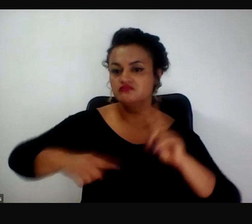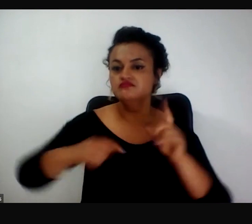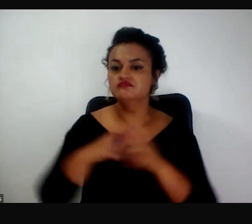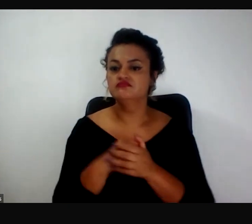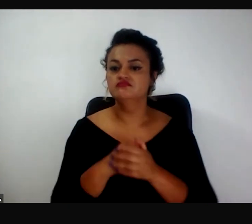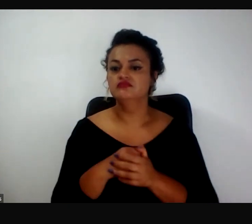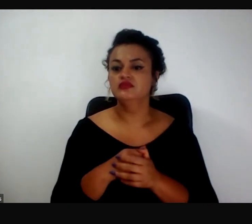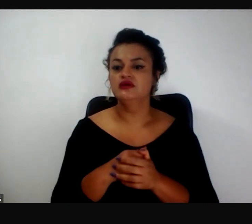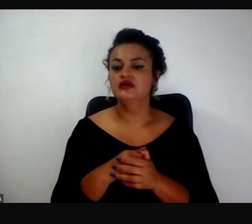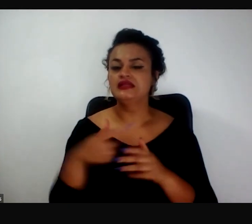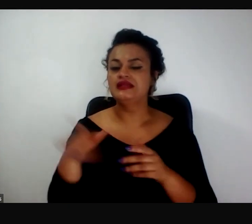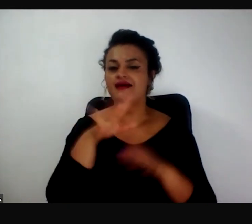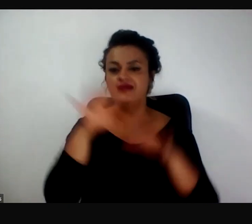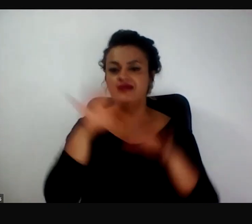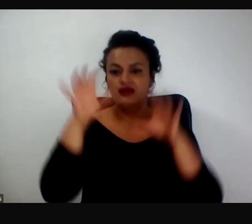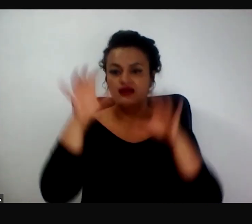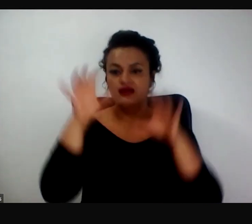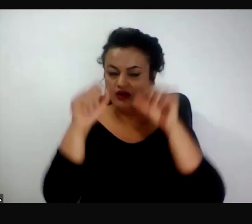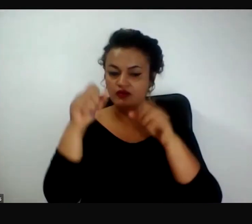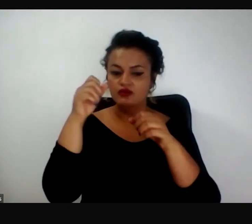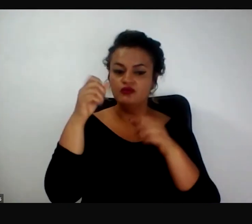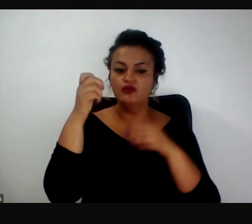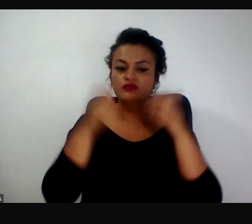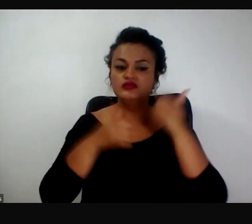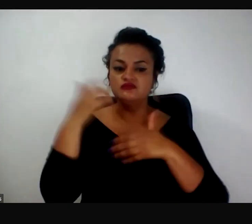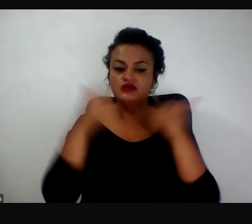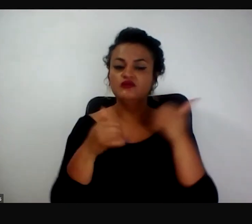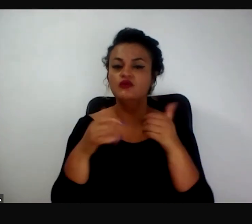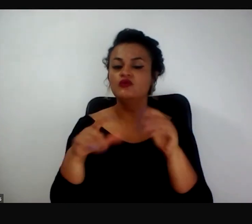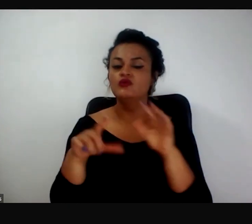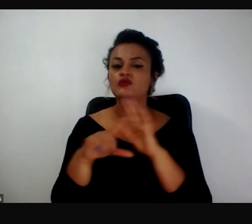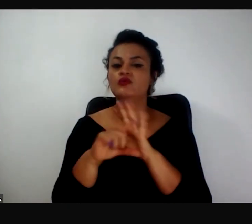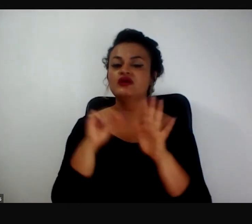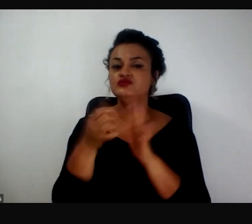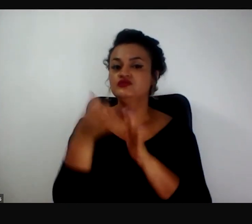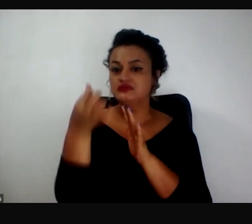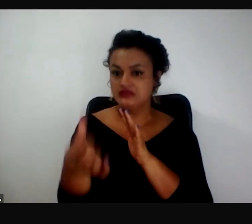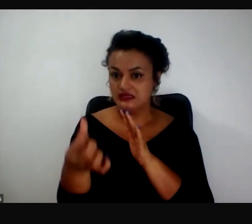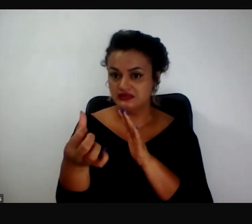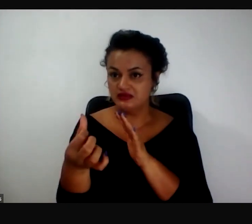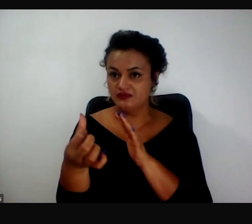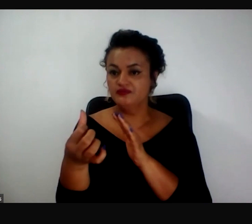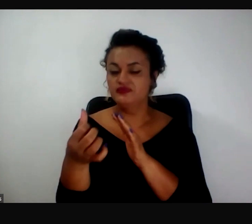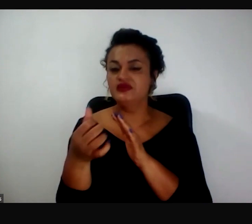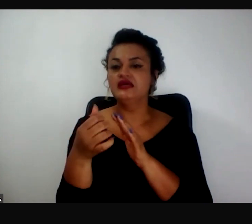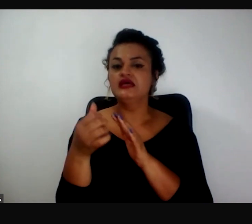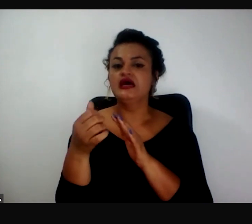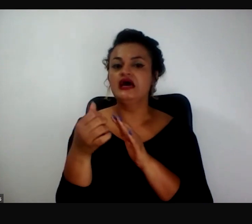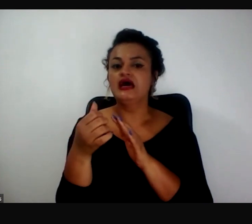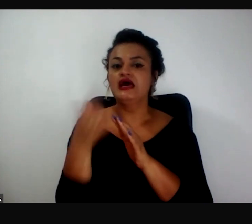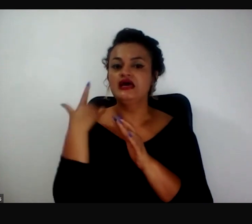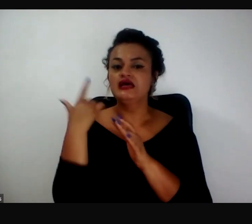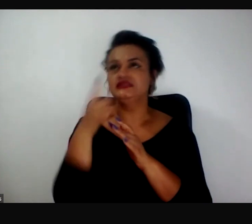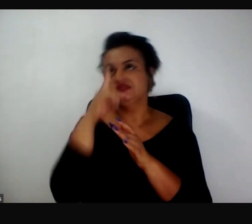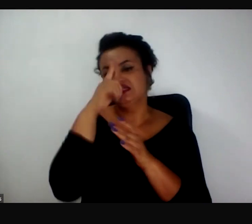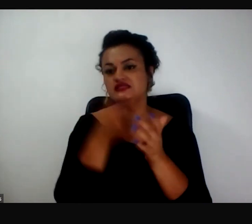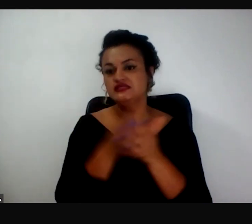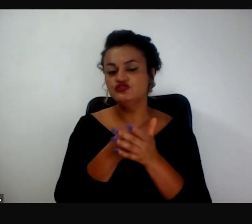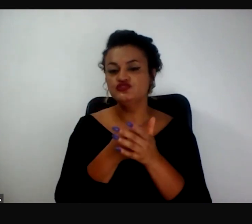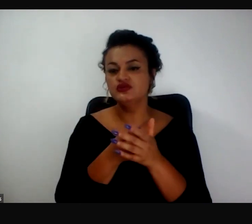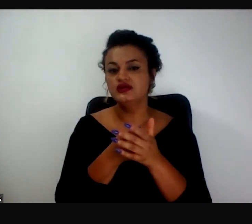O tribunal dizia ao artigo 6, o tribunal que vai se recusar de decidir